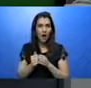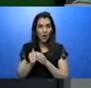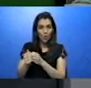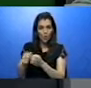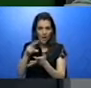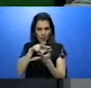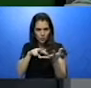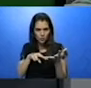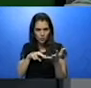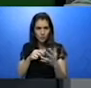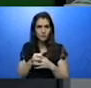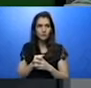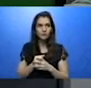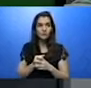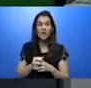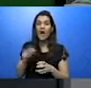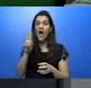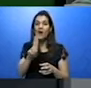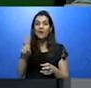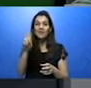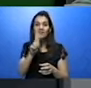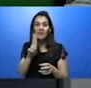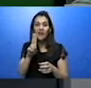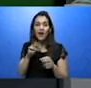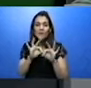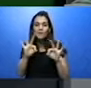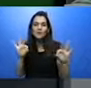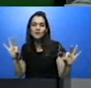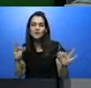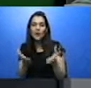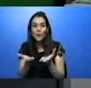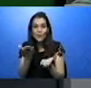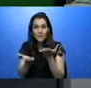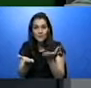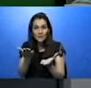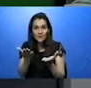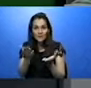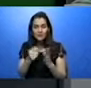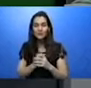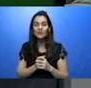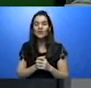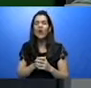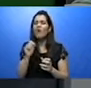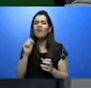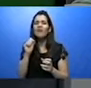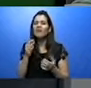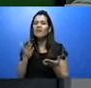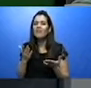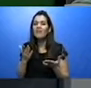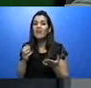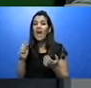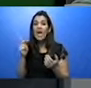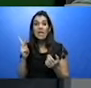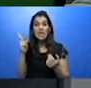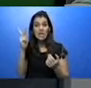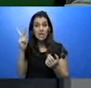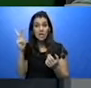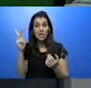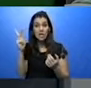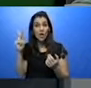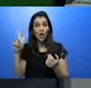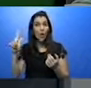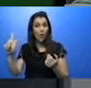leitura. As unidades de medida de massa que você estudou no segundo ano são o quilograma, né,